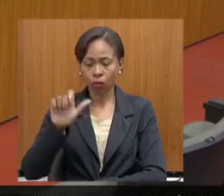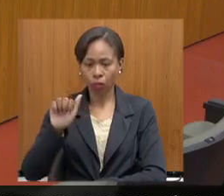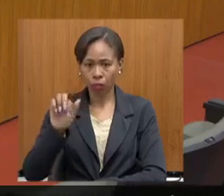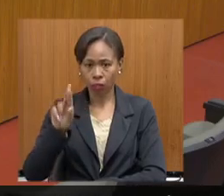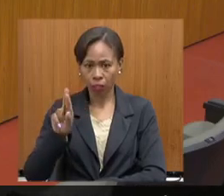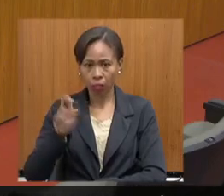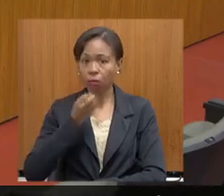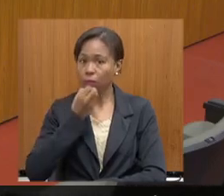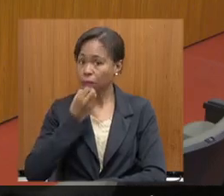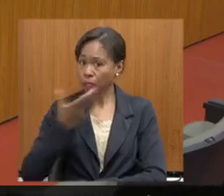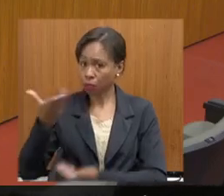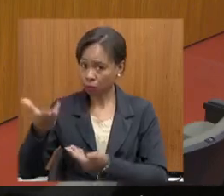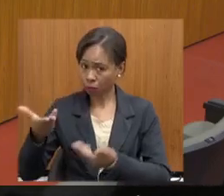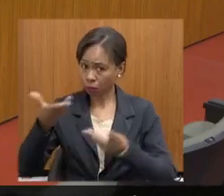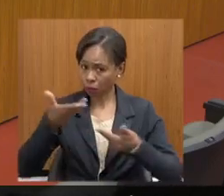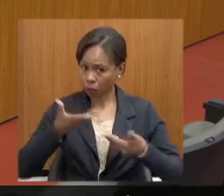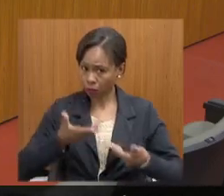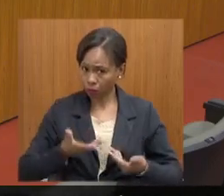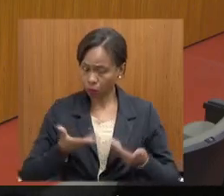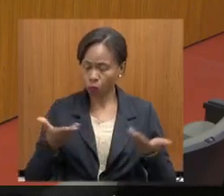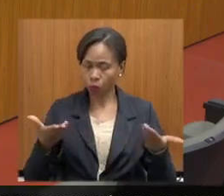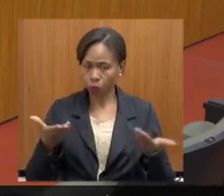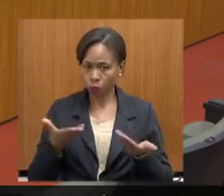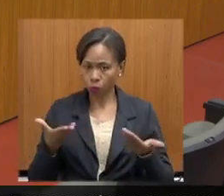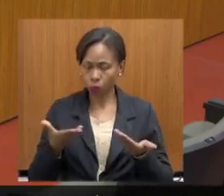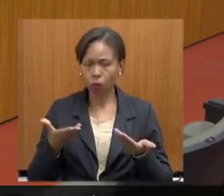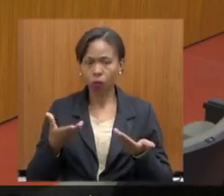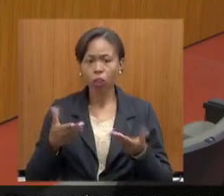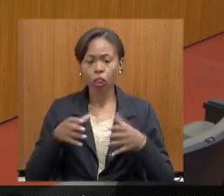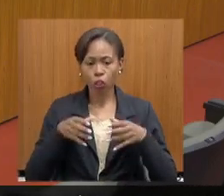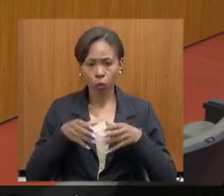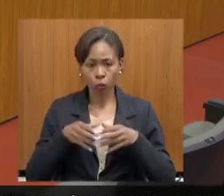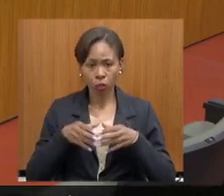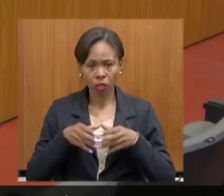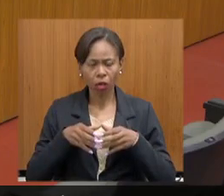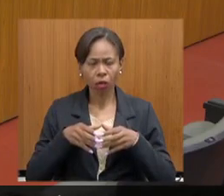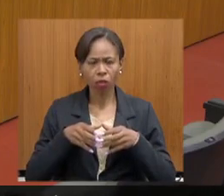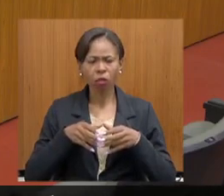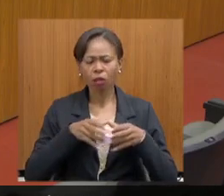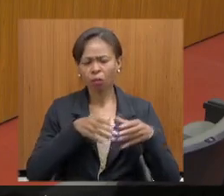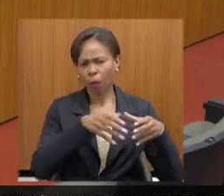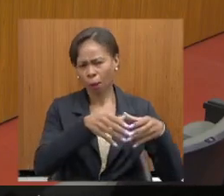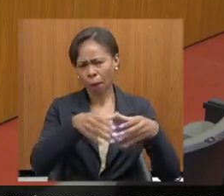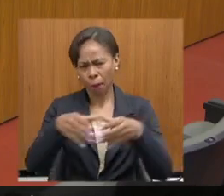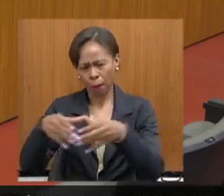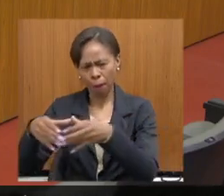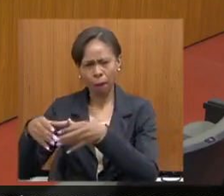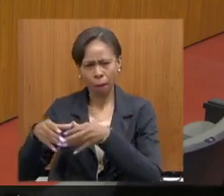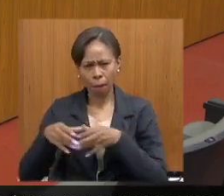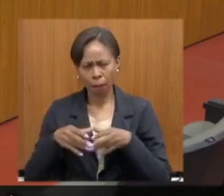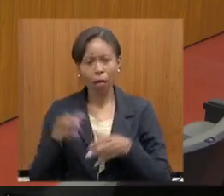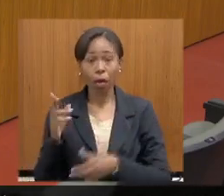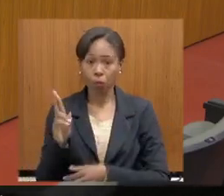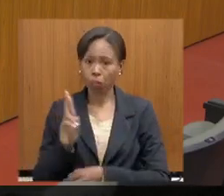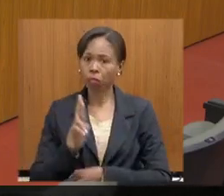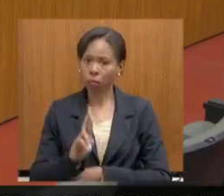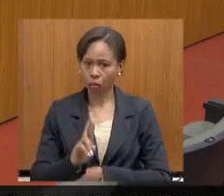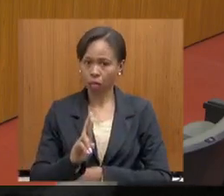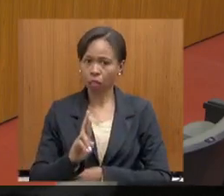secretário nesta condição são várias comissões aqui representadas aqui né nesta